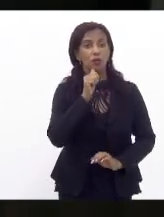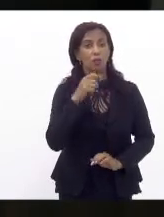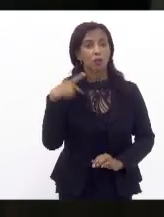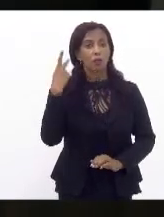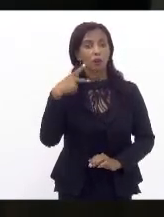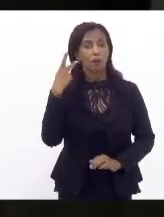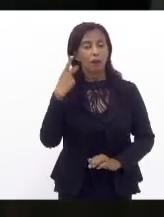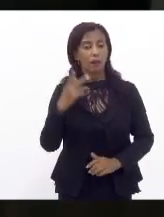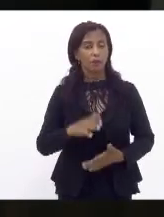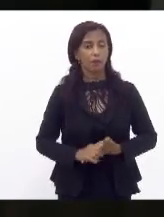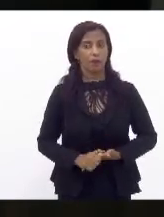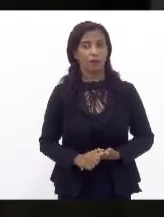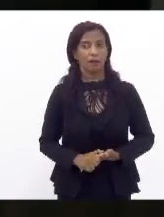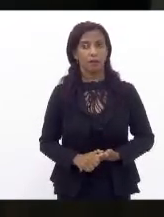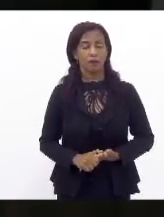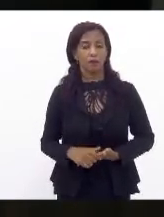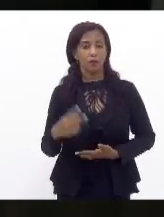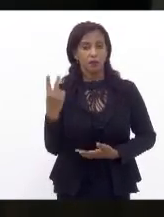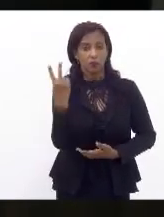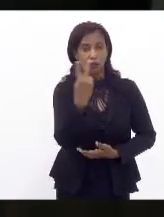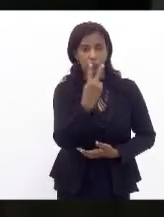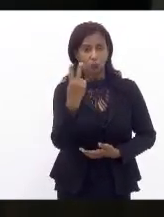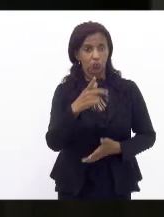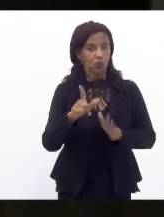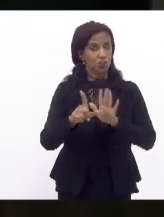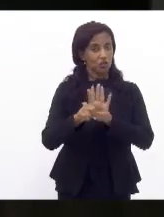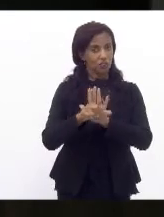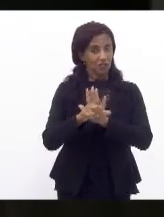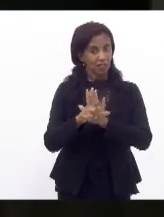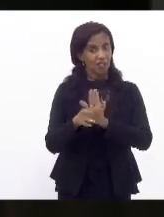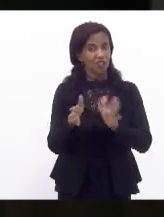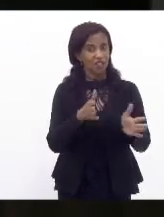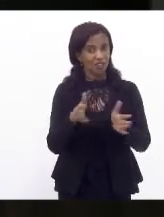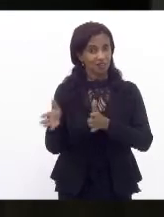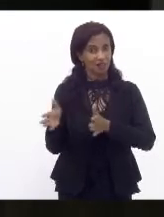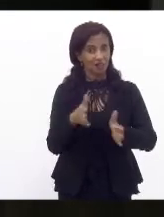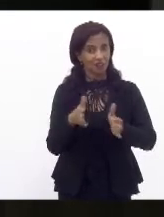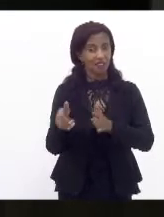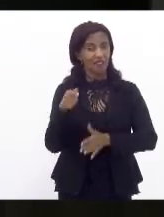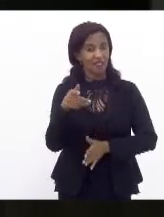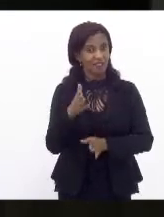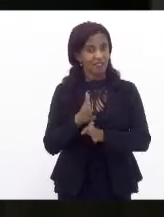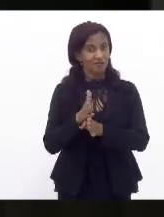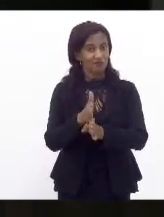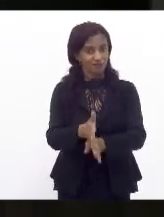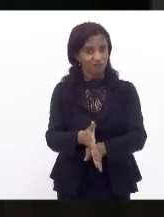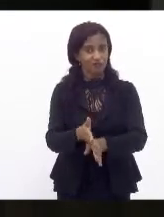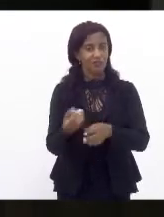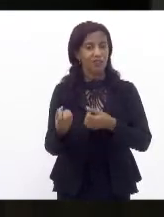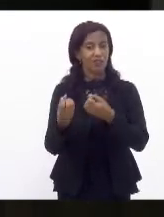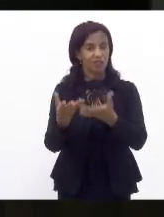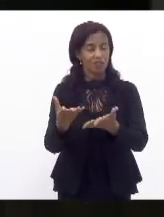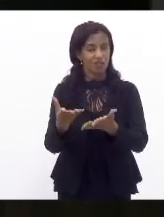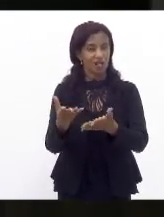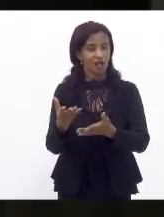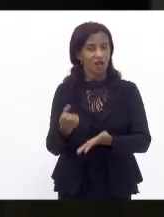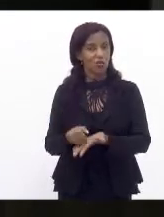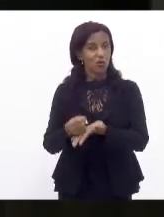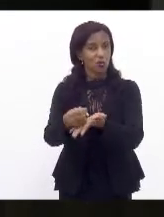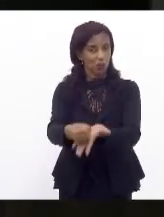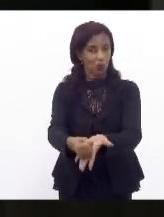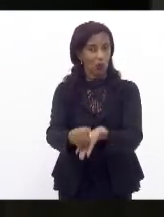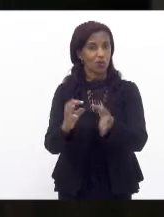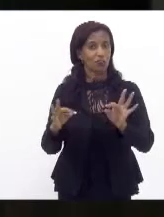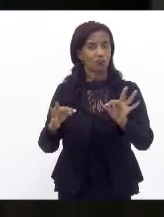Ocupante de Cargos Públicos. São duas leis já em vigor que vêm nesse sentido de dar amparo e